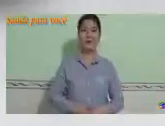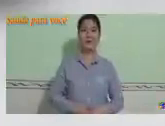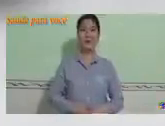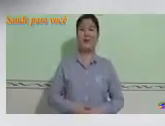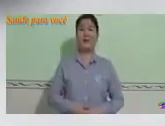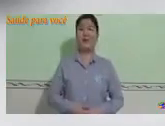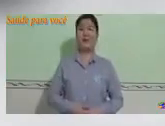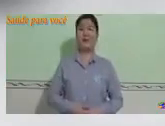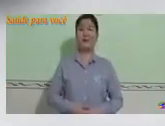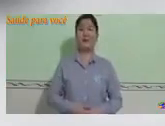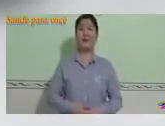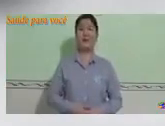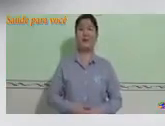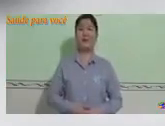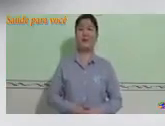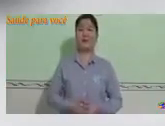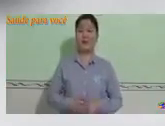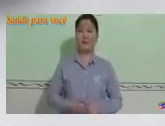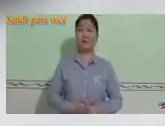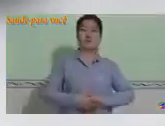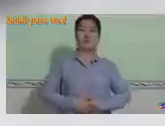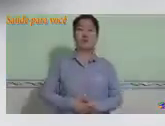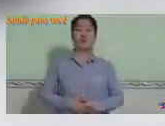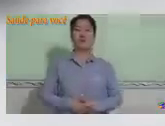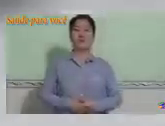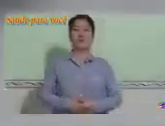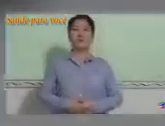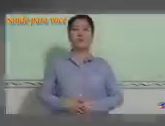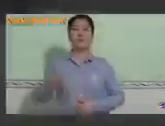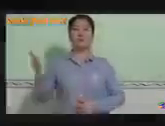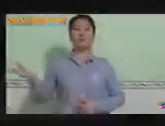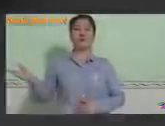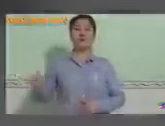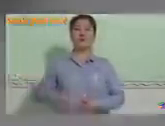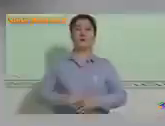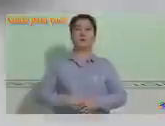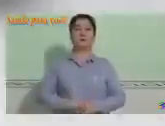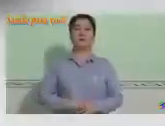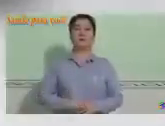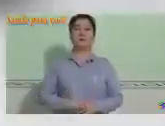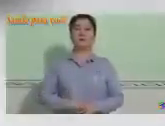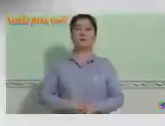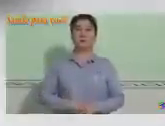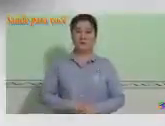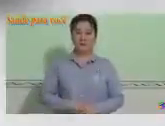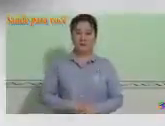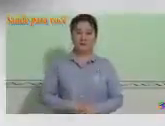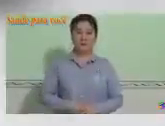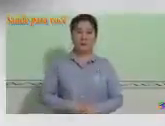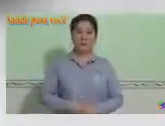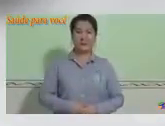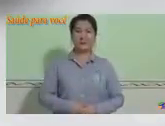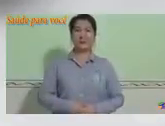Assim, é sempre importante combinar exercícios para as diferentes partes do peitoral, para obter um músculo